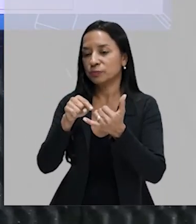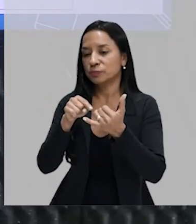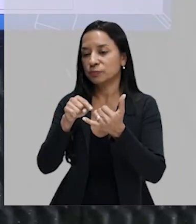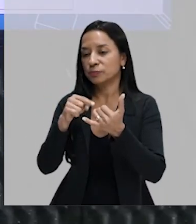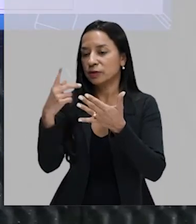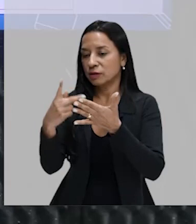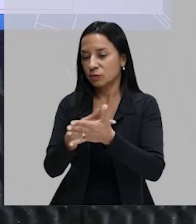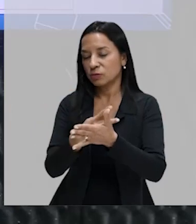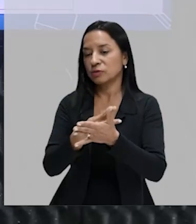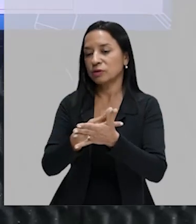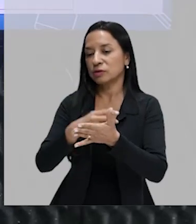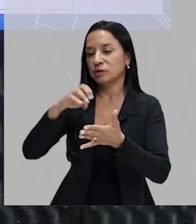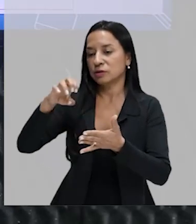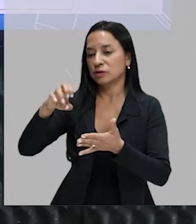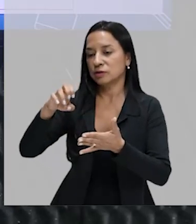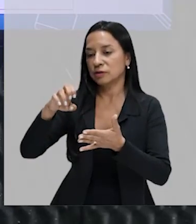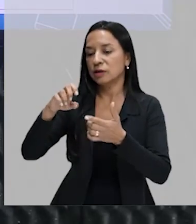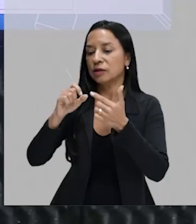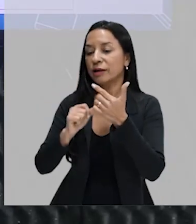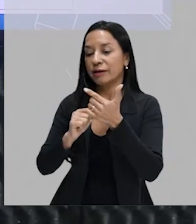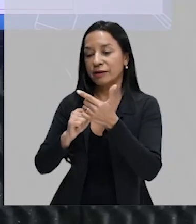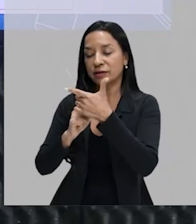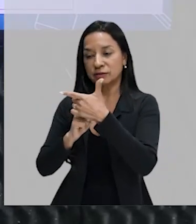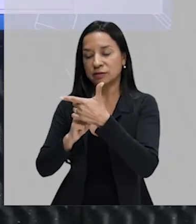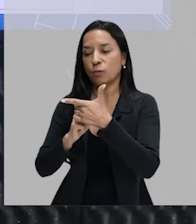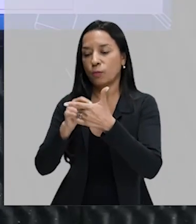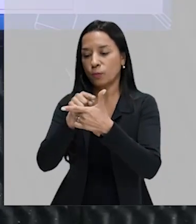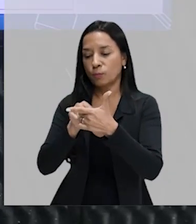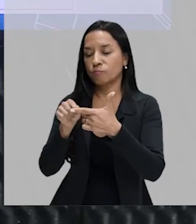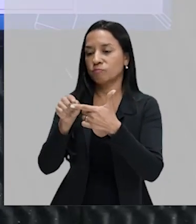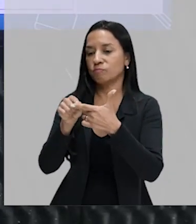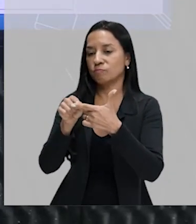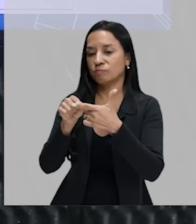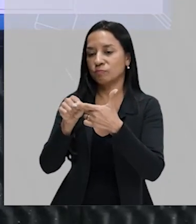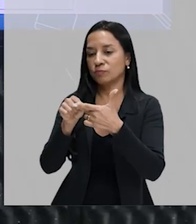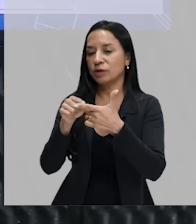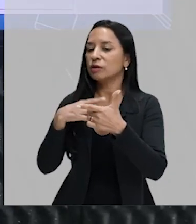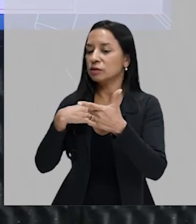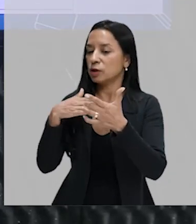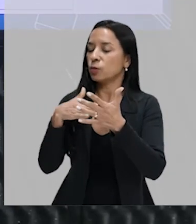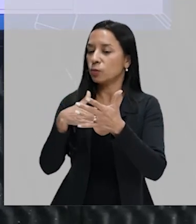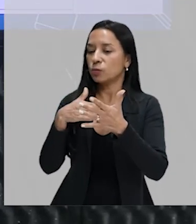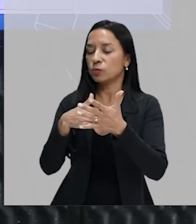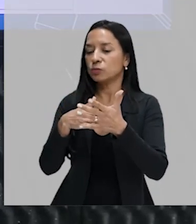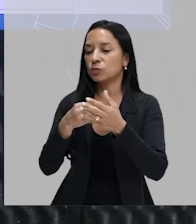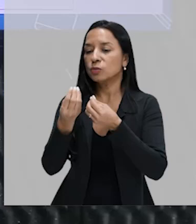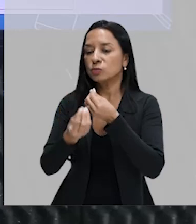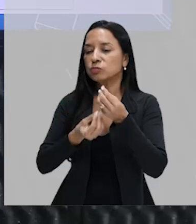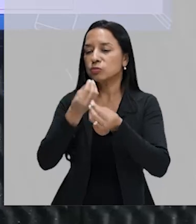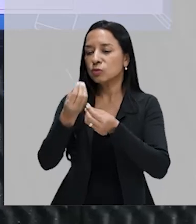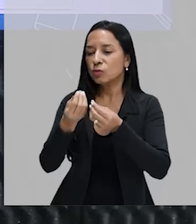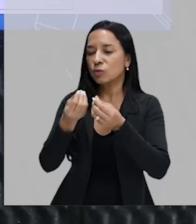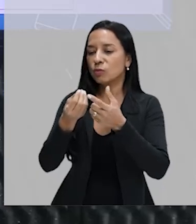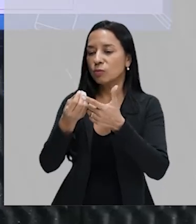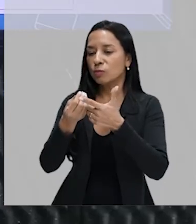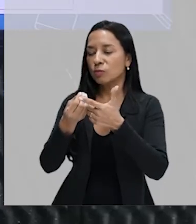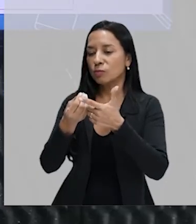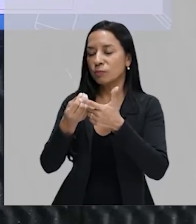processo de ereção. E essa ereção ela pode ter um certo controle também por meio dos músculos,